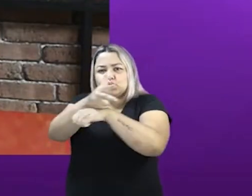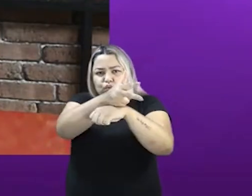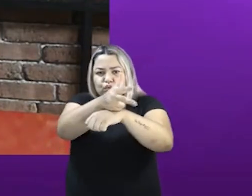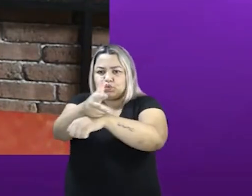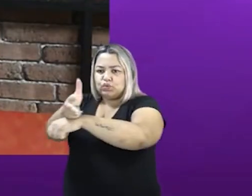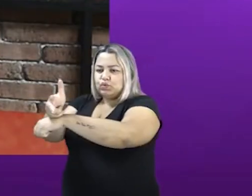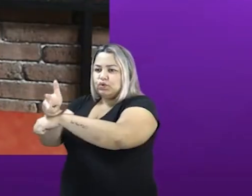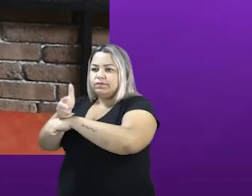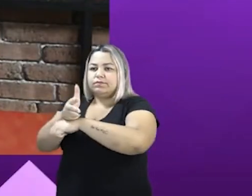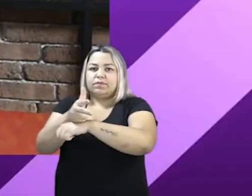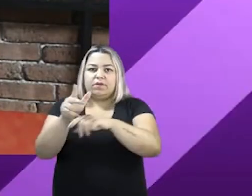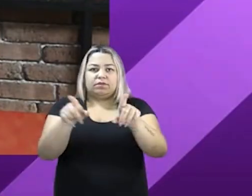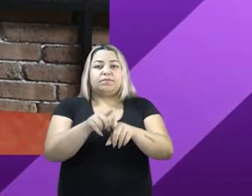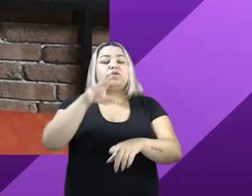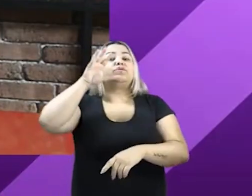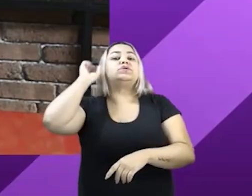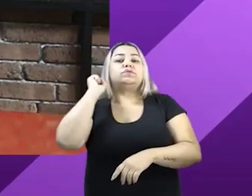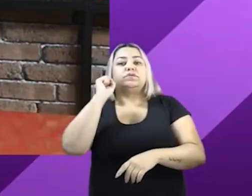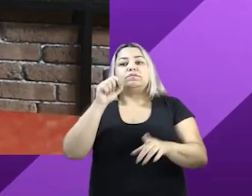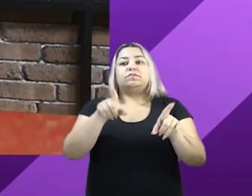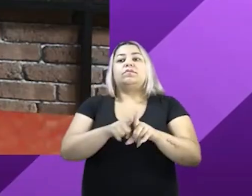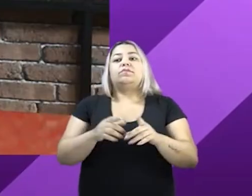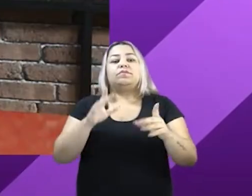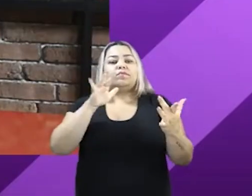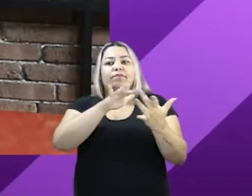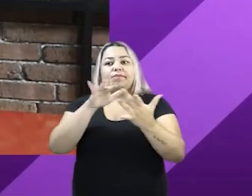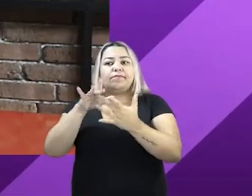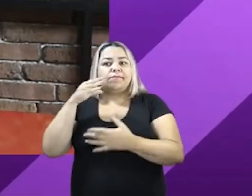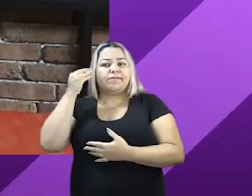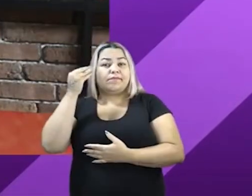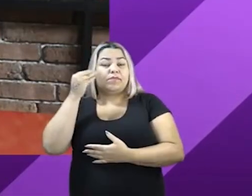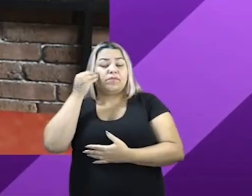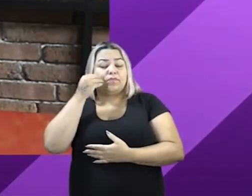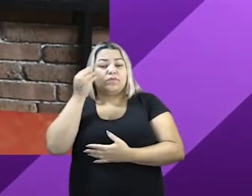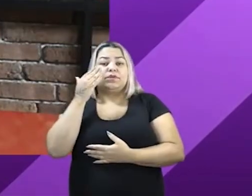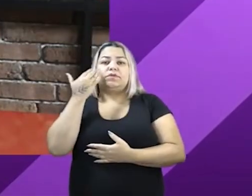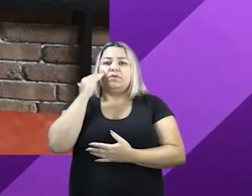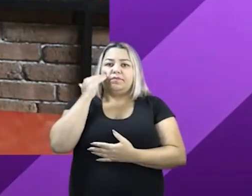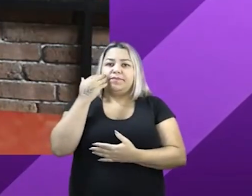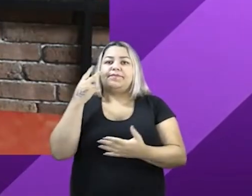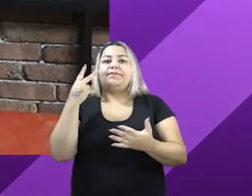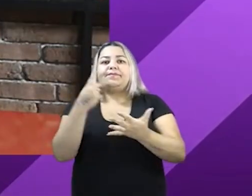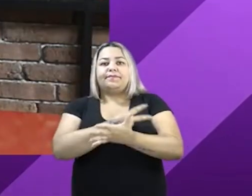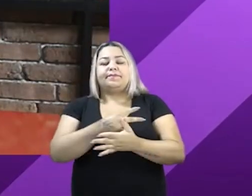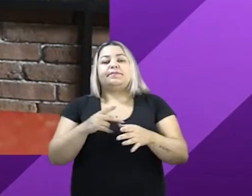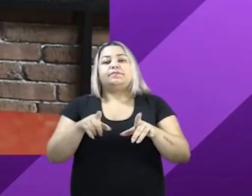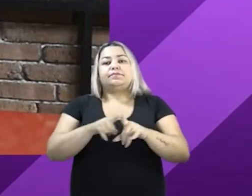nos possibilitou, assim, nesse processo de escuta, travar contato com experiências e compreender como é que funcionavam essas estruturas,